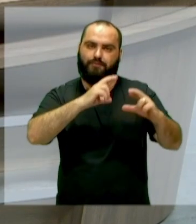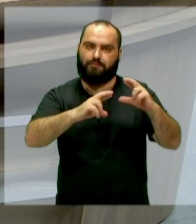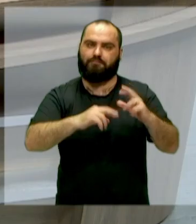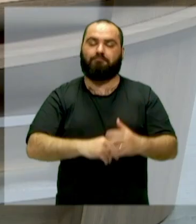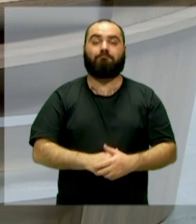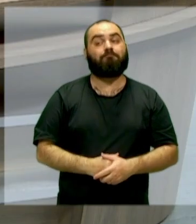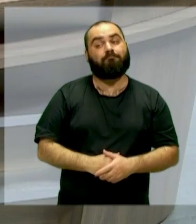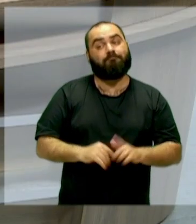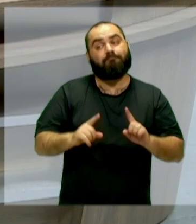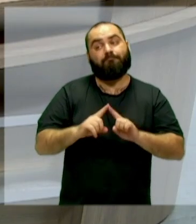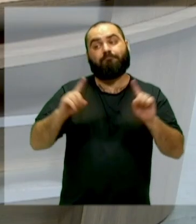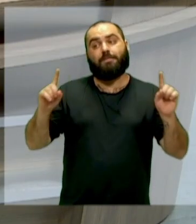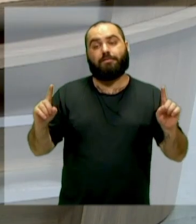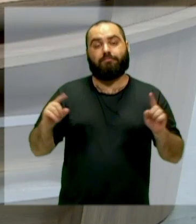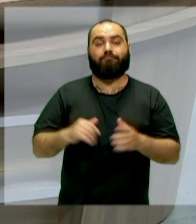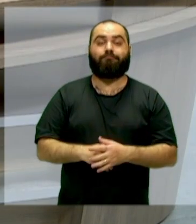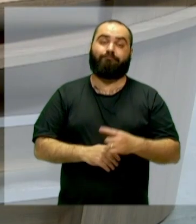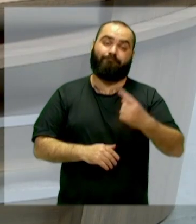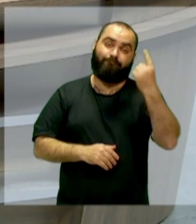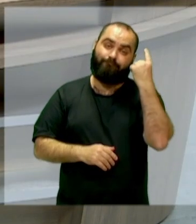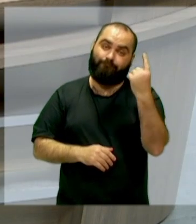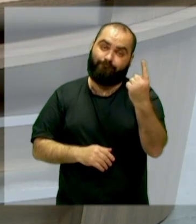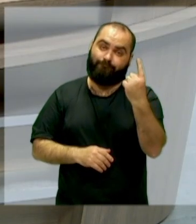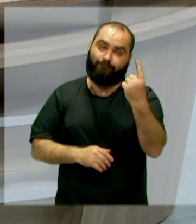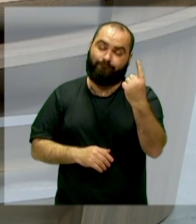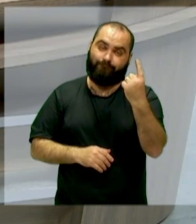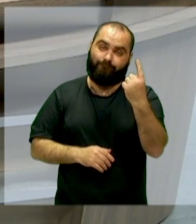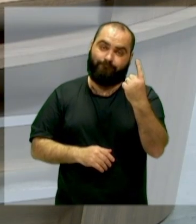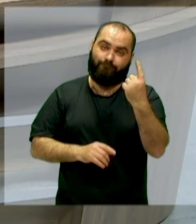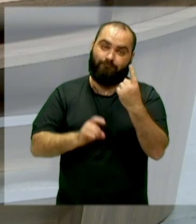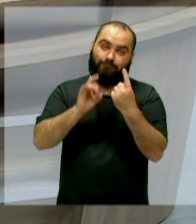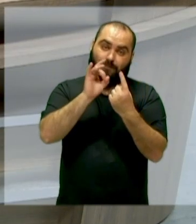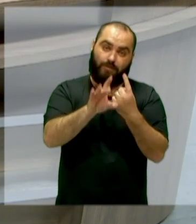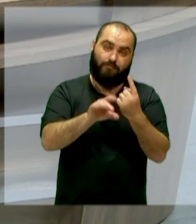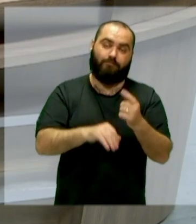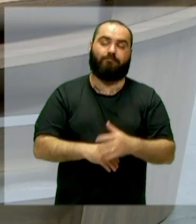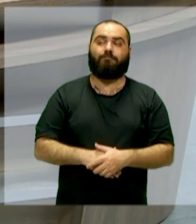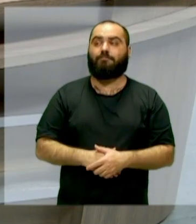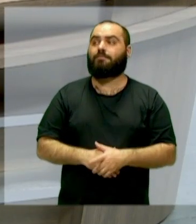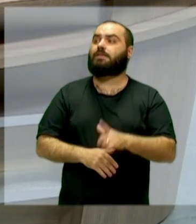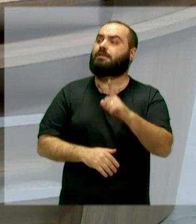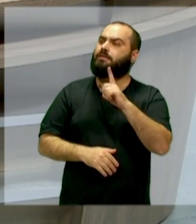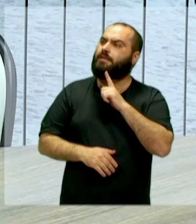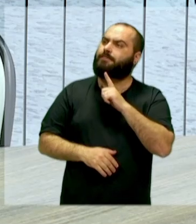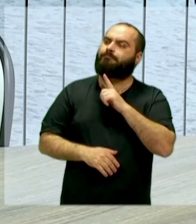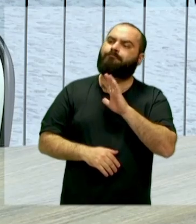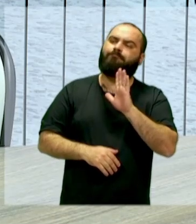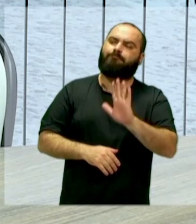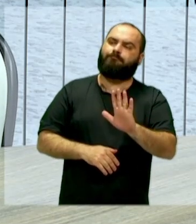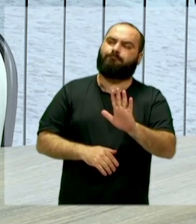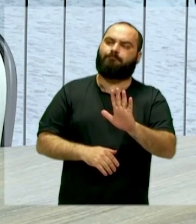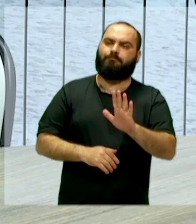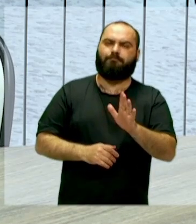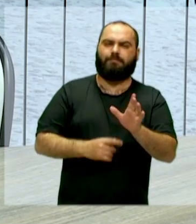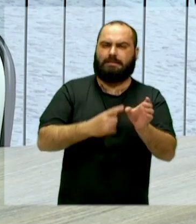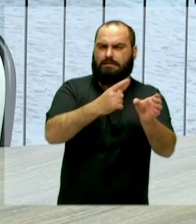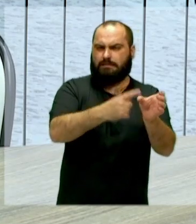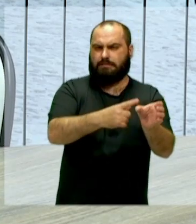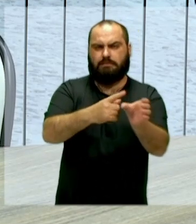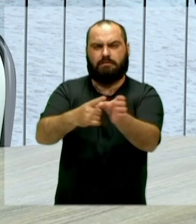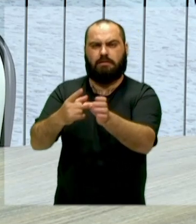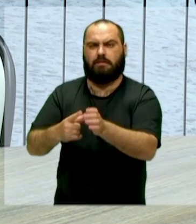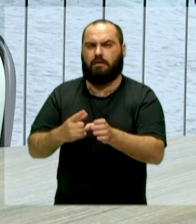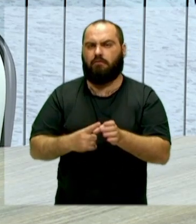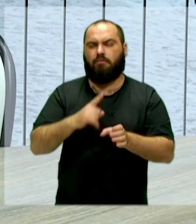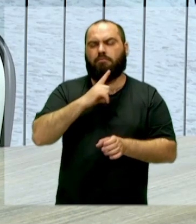mas é um é uma gota é tem bastante eliz no no na cidade né fazendo as